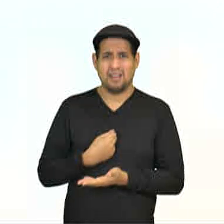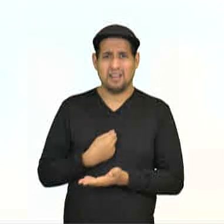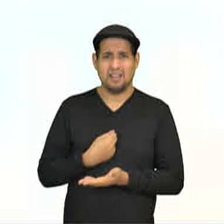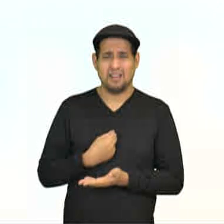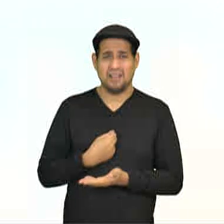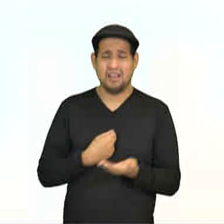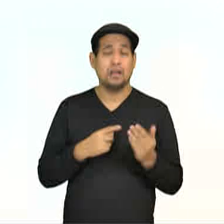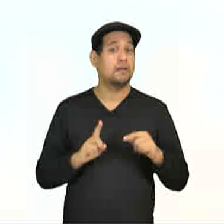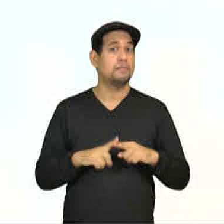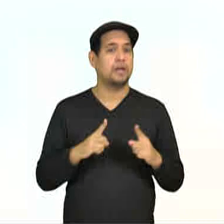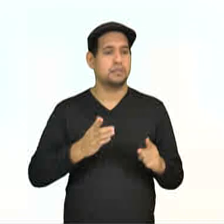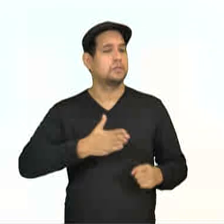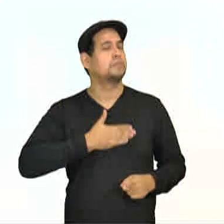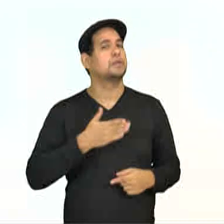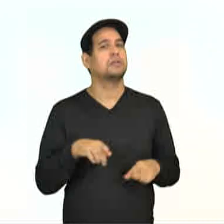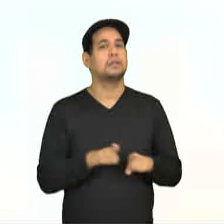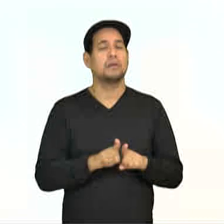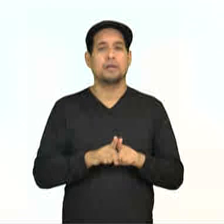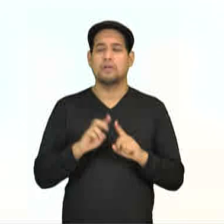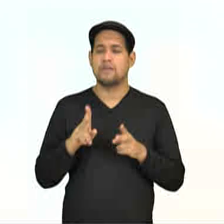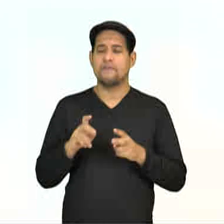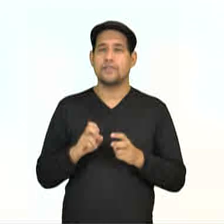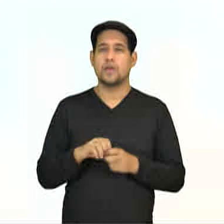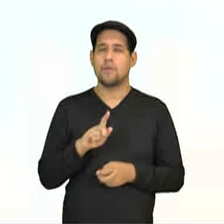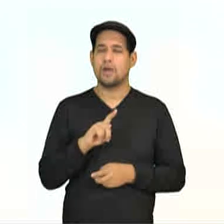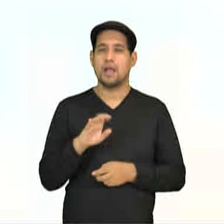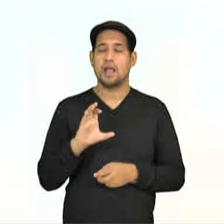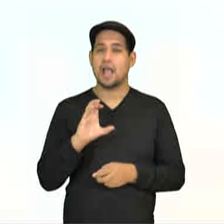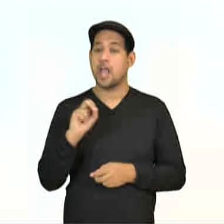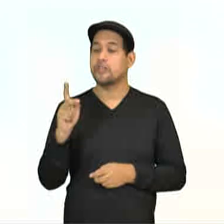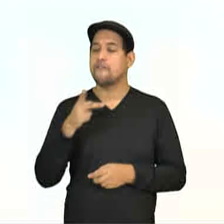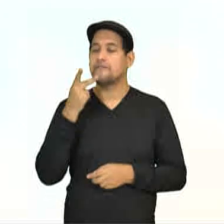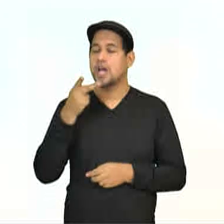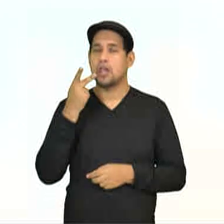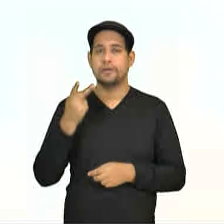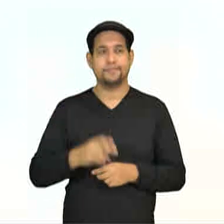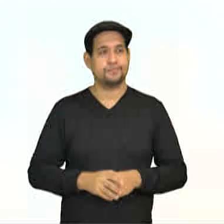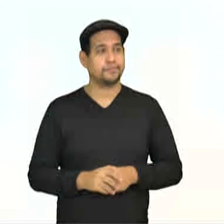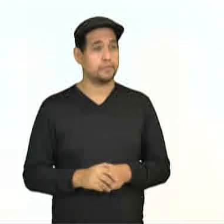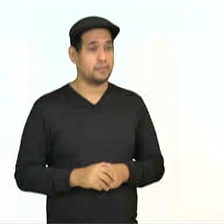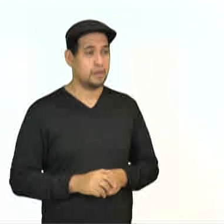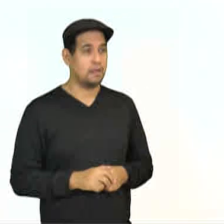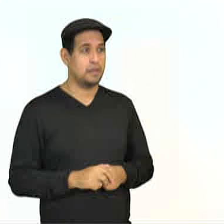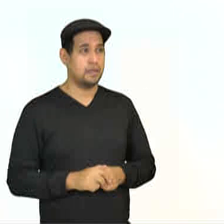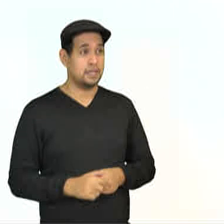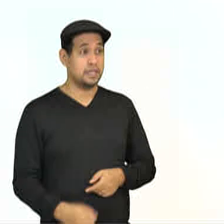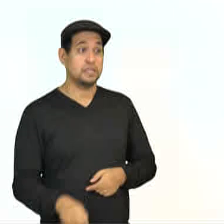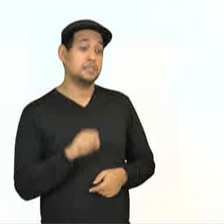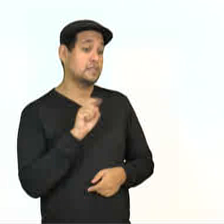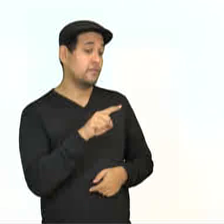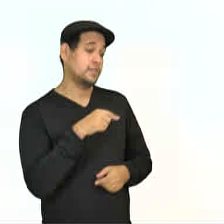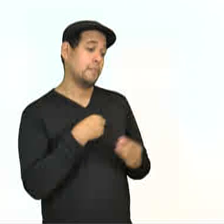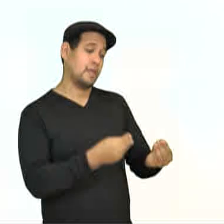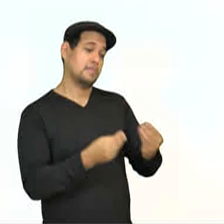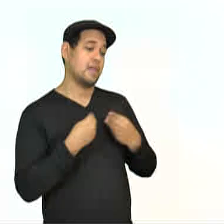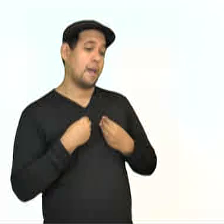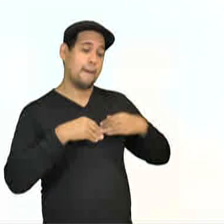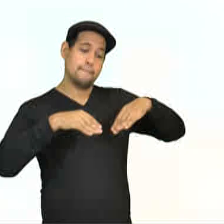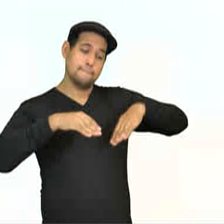não foi a sua surpresa quando ouviu o gato responder-lhe: "Se me deres umas botas